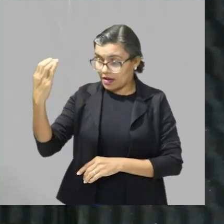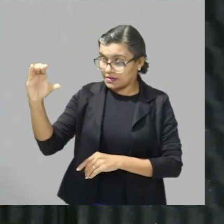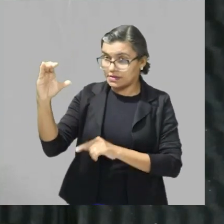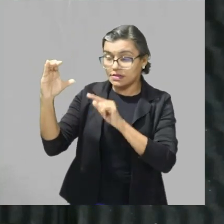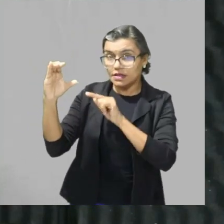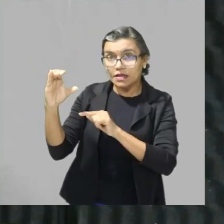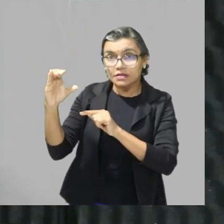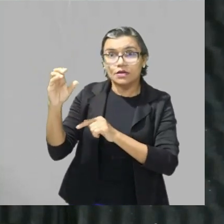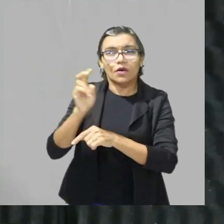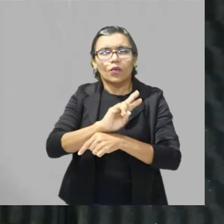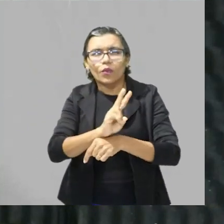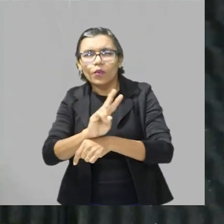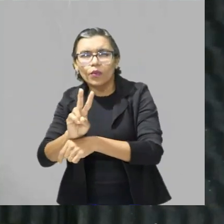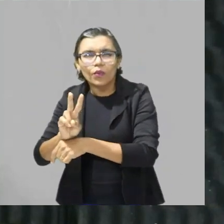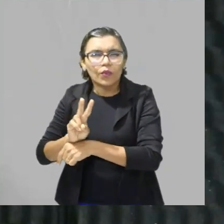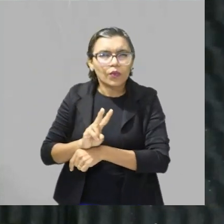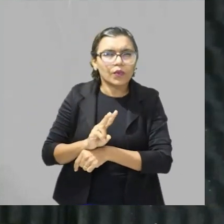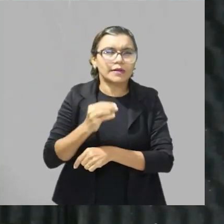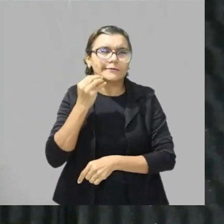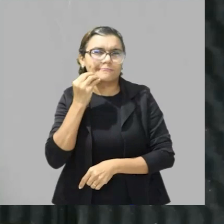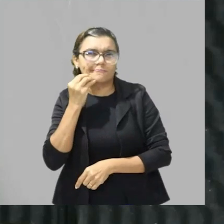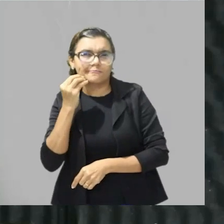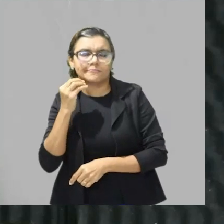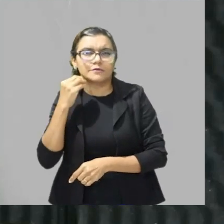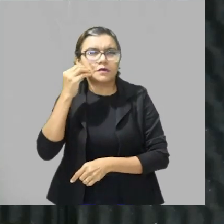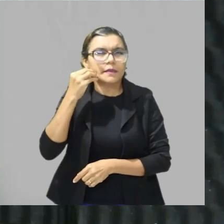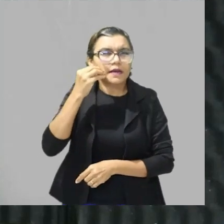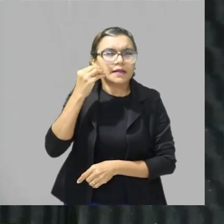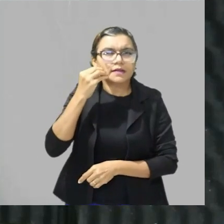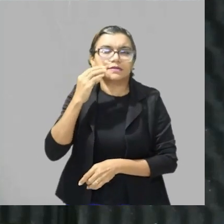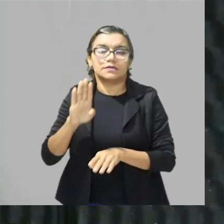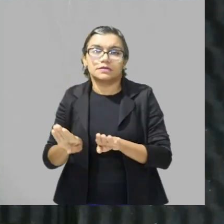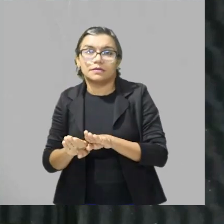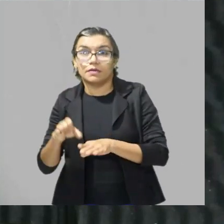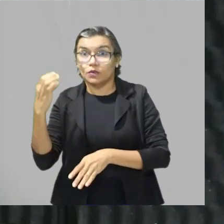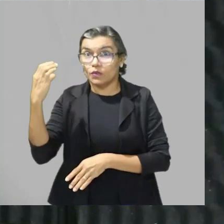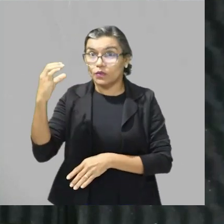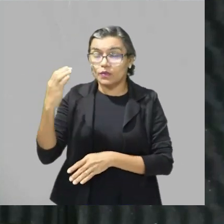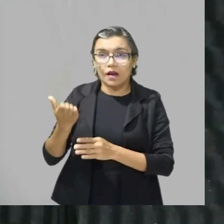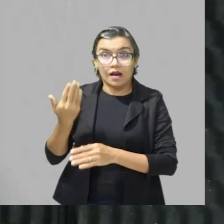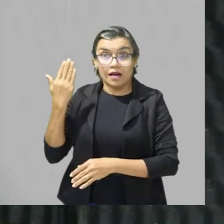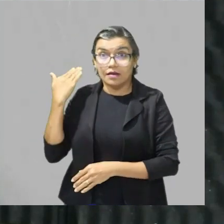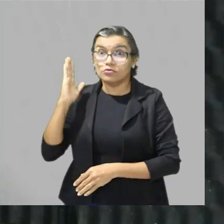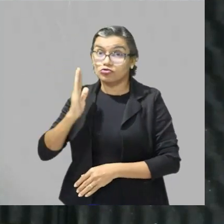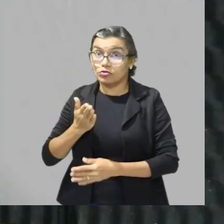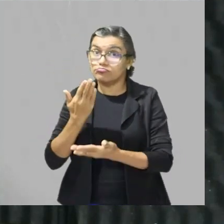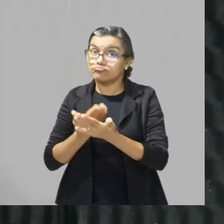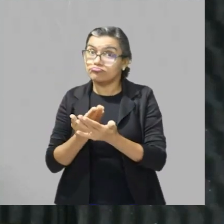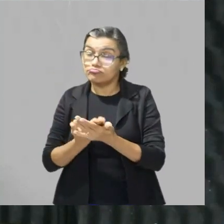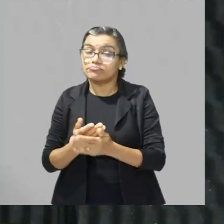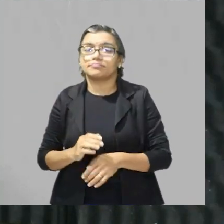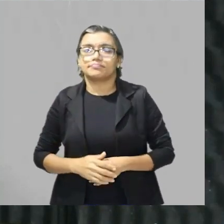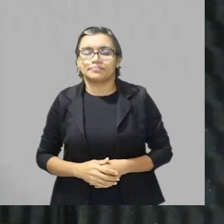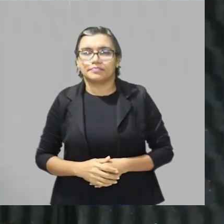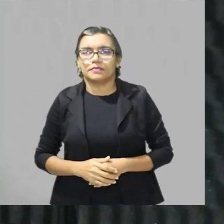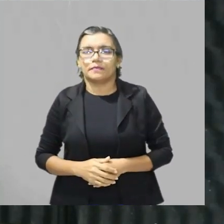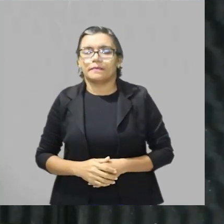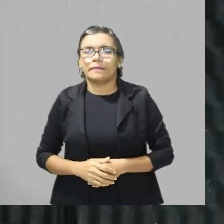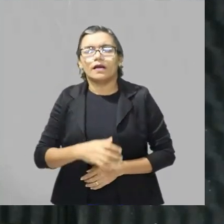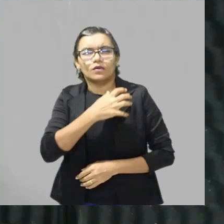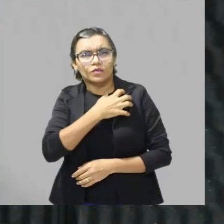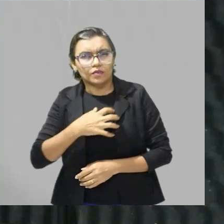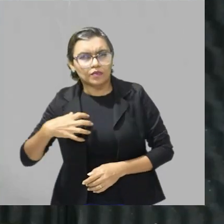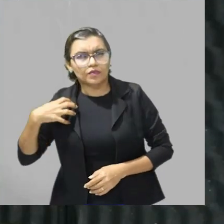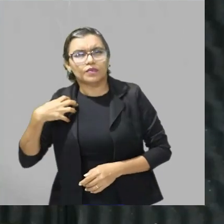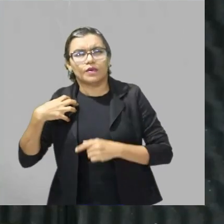valorização da observação e do método experimental opõe a ciência ativa a ciência contemplativa dos antigos que acabei de falar para vocês então é sócracia eles fazem